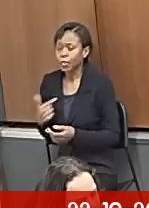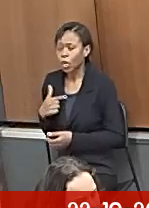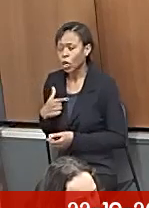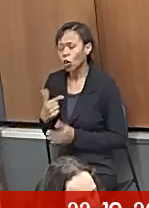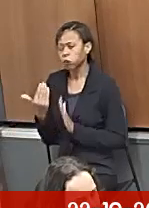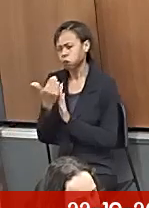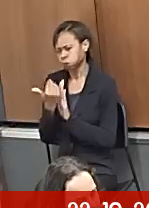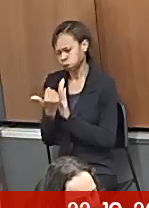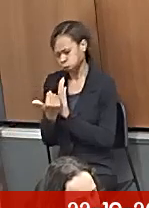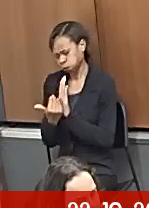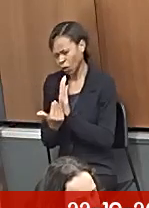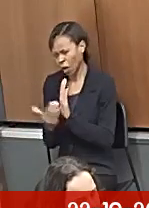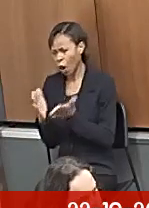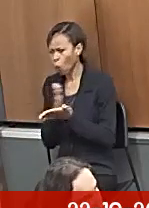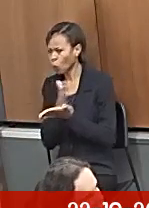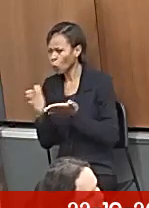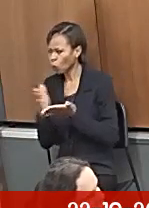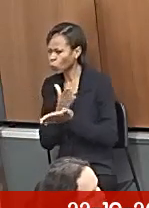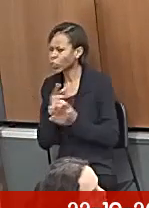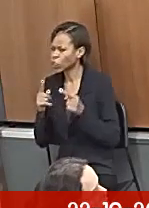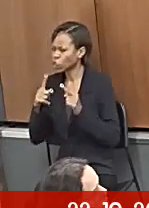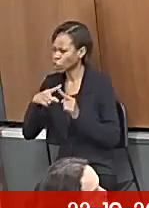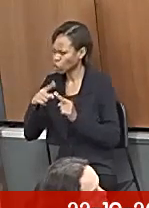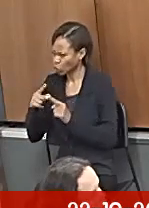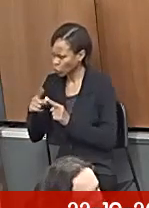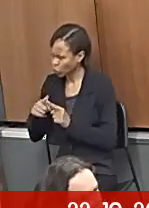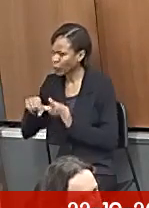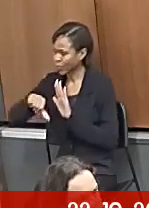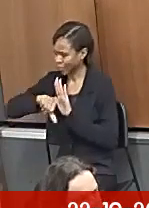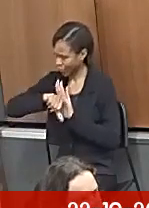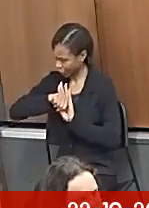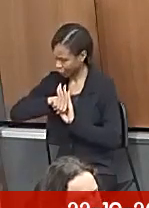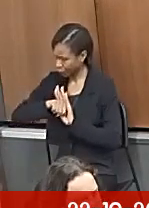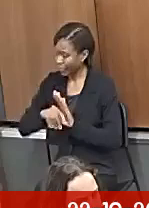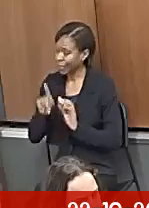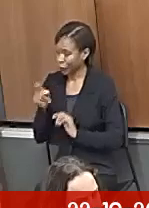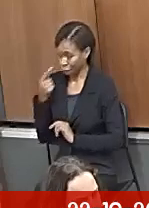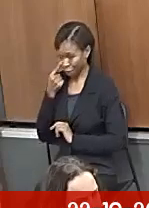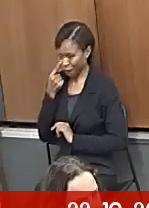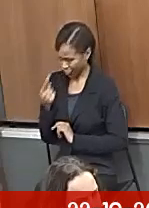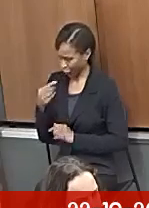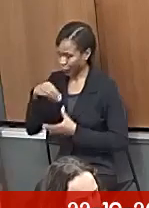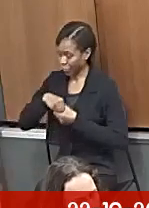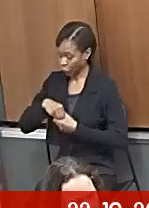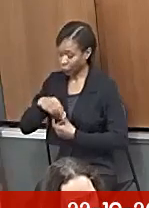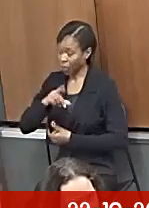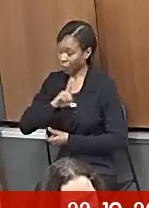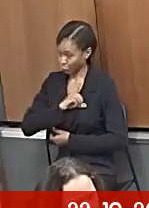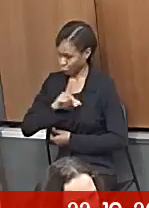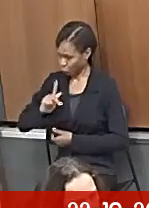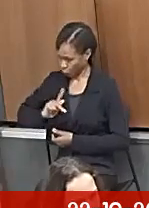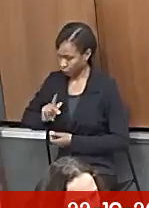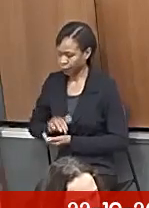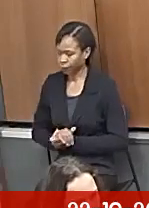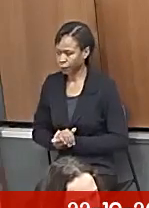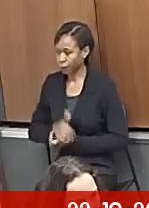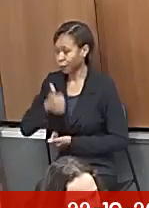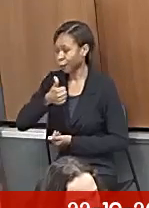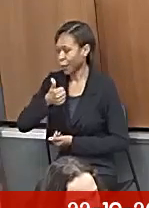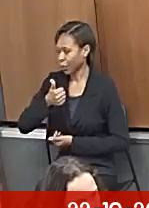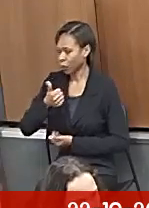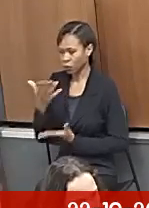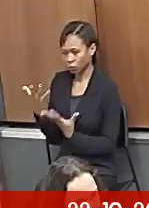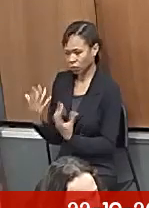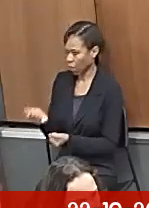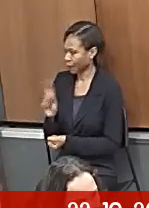enumerei aqui alguns tipos de violação que eu costumo ver na defensoria. Então, começa pela recusa de matrícula,